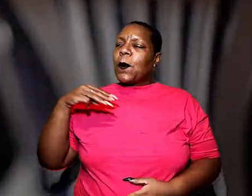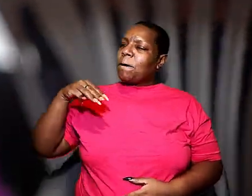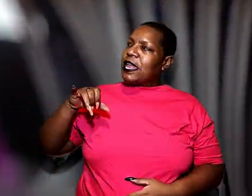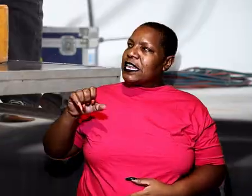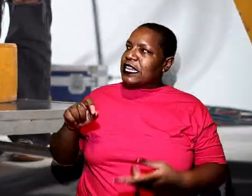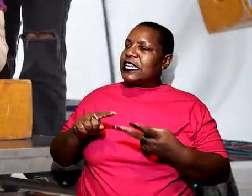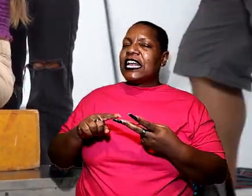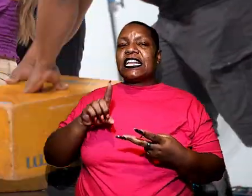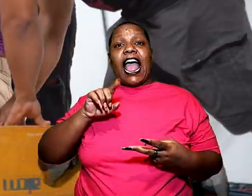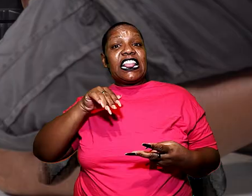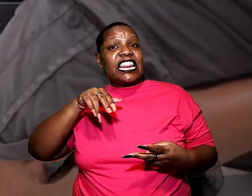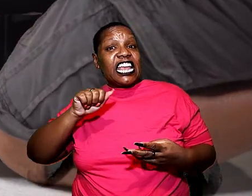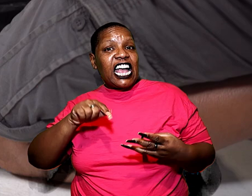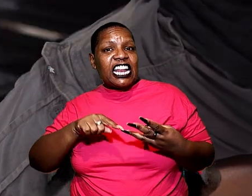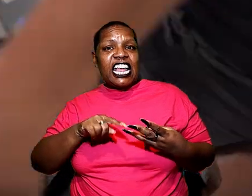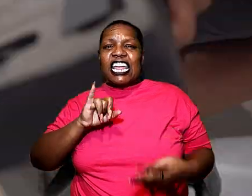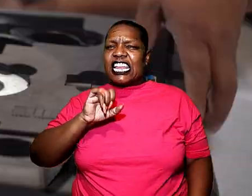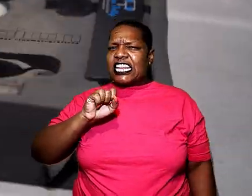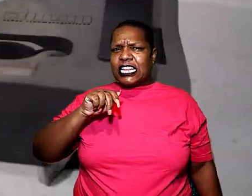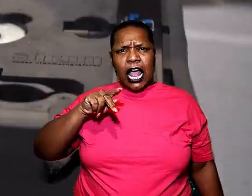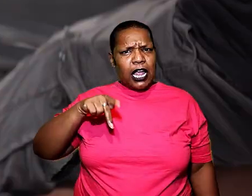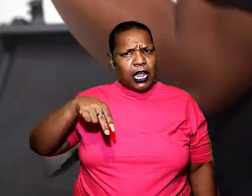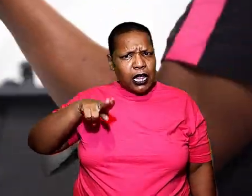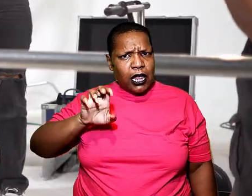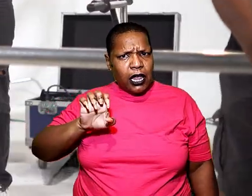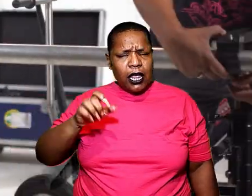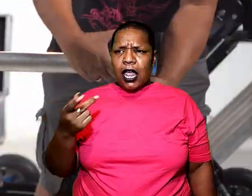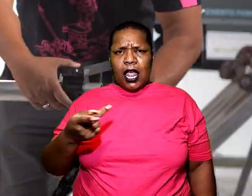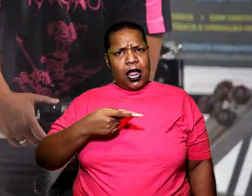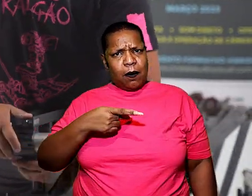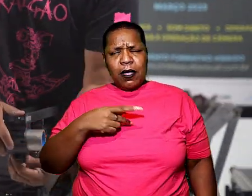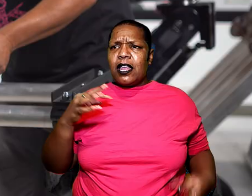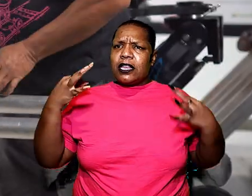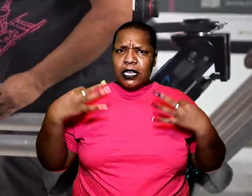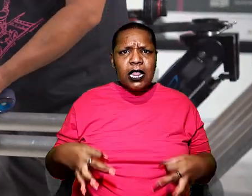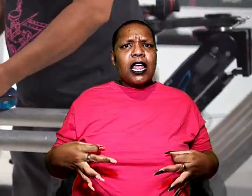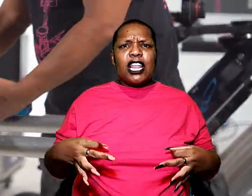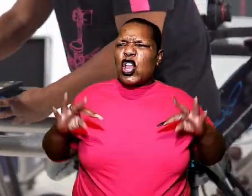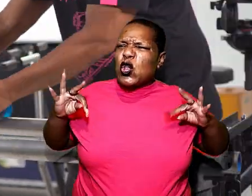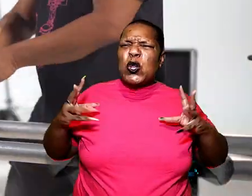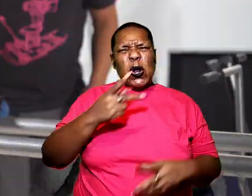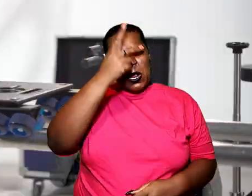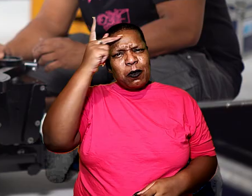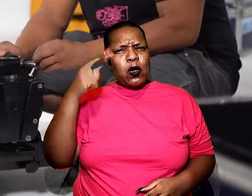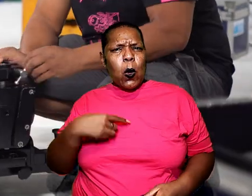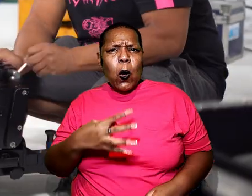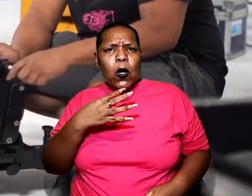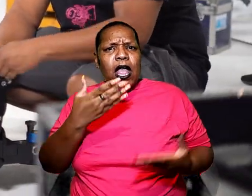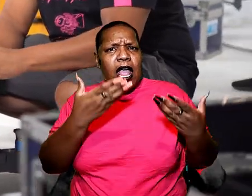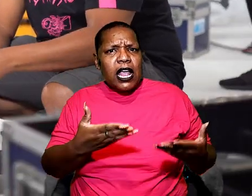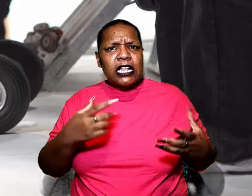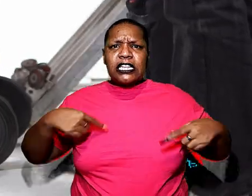Então, Messias, Adriana, Isaac, vocês são pra mim e eu tenho certeza que pra todo mundo que conhece